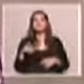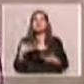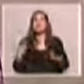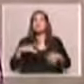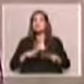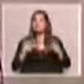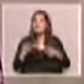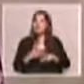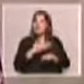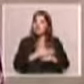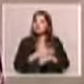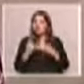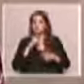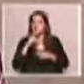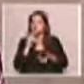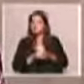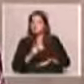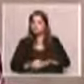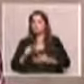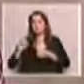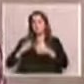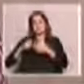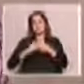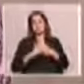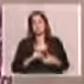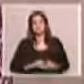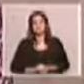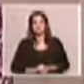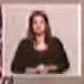vamos-lhes dar algumas notas de agenda dos nossos parceiros da Sociedade Civil.